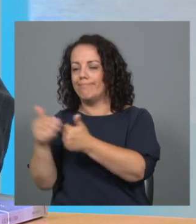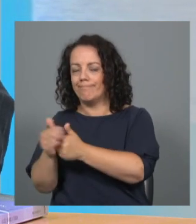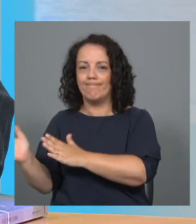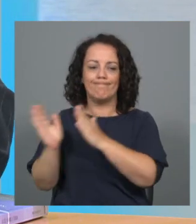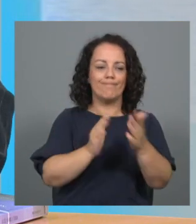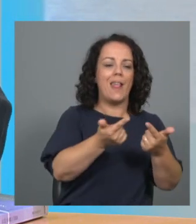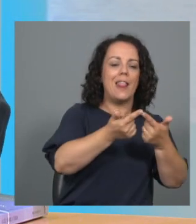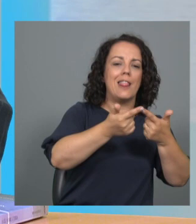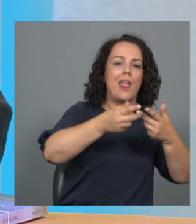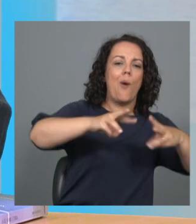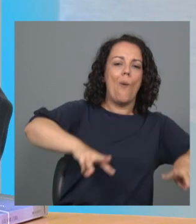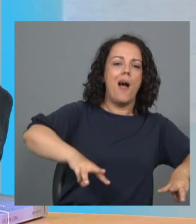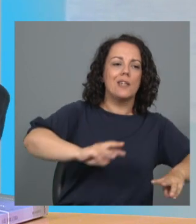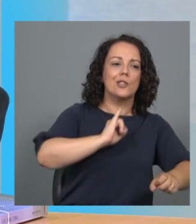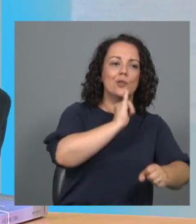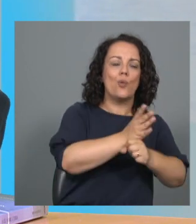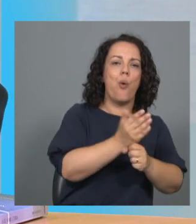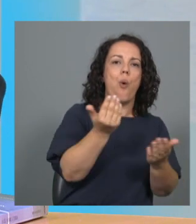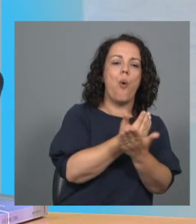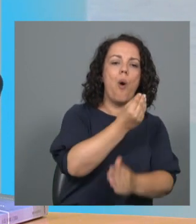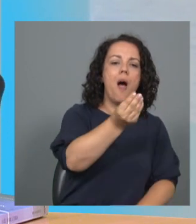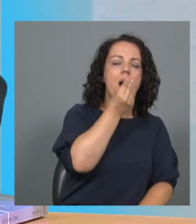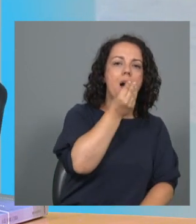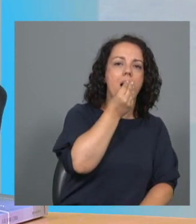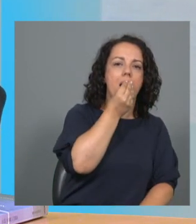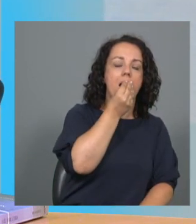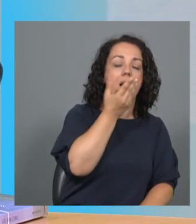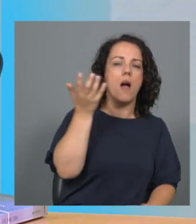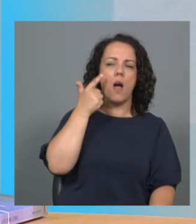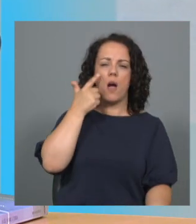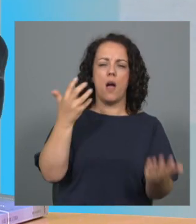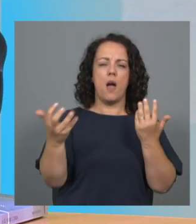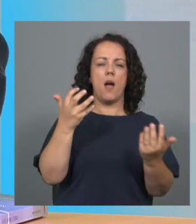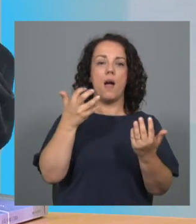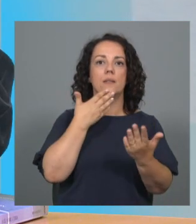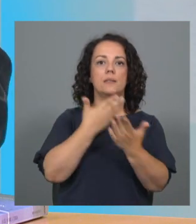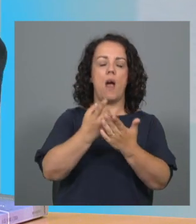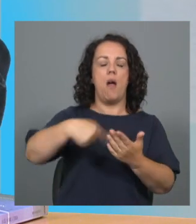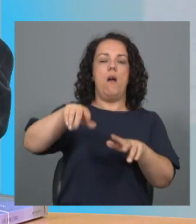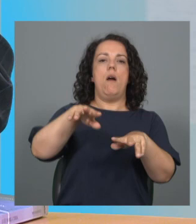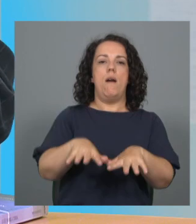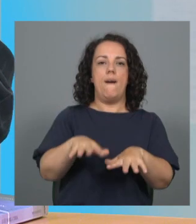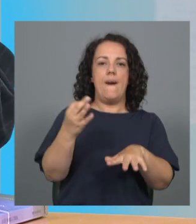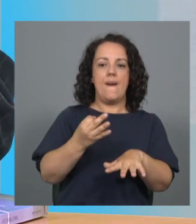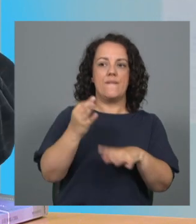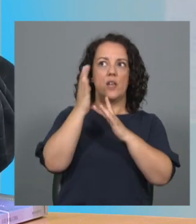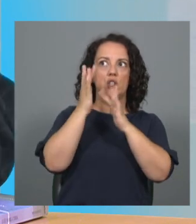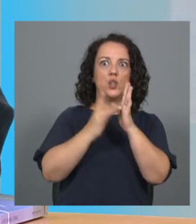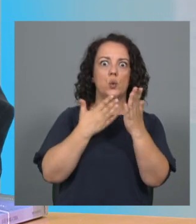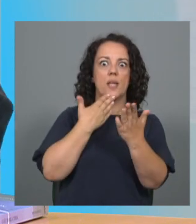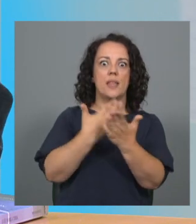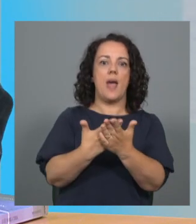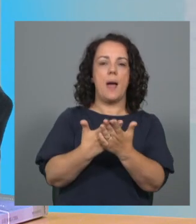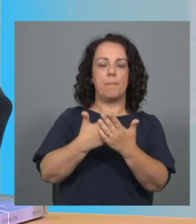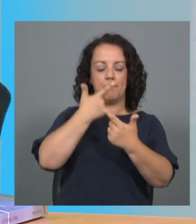linguagem simbólica para referir-se à força da mensagem que Jesus traz e da sua própria